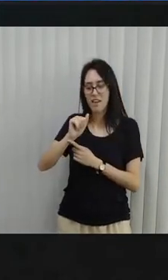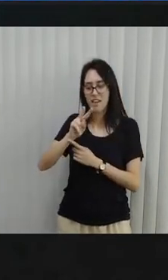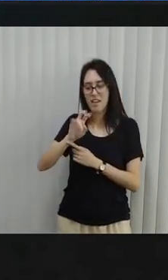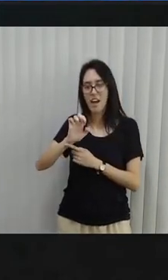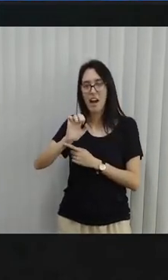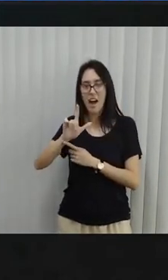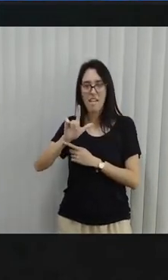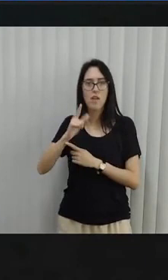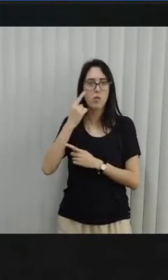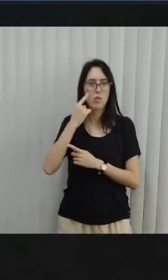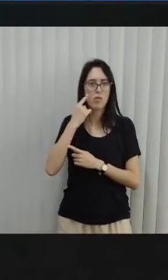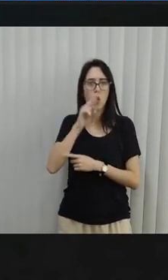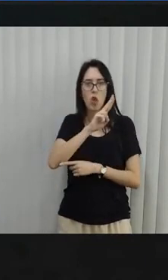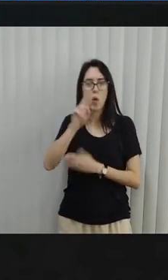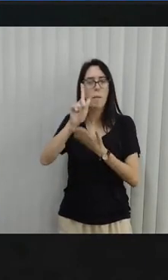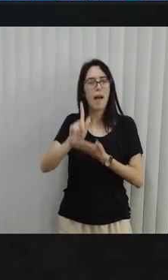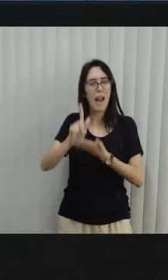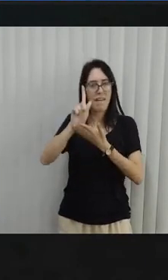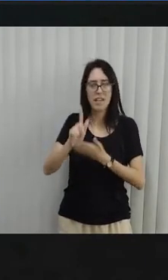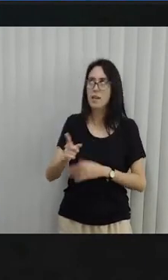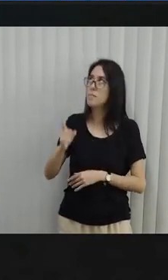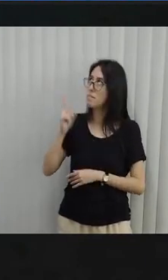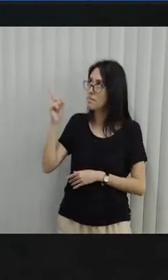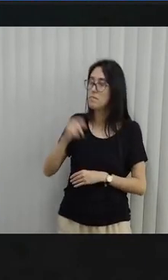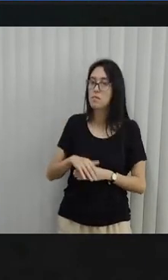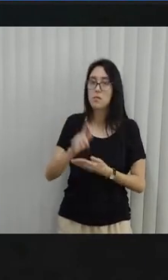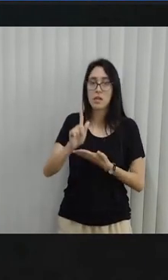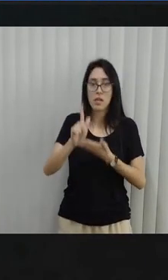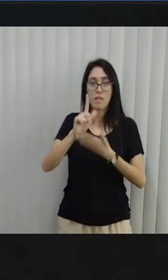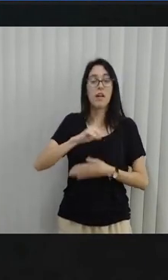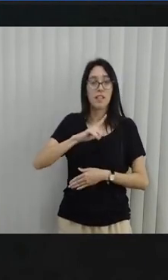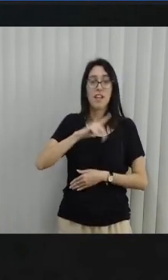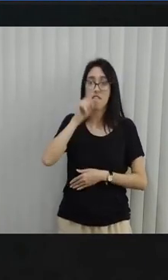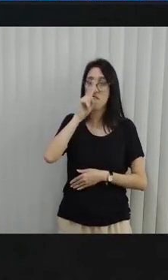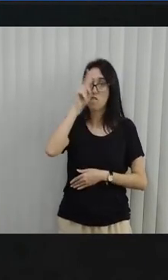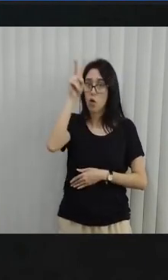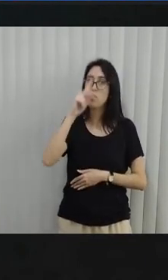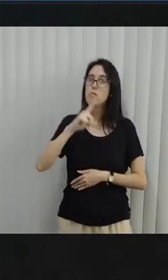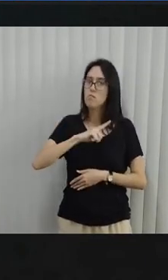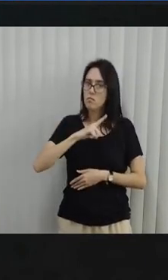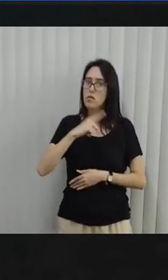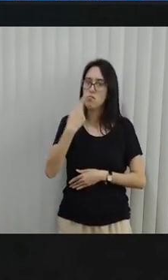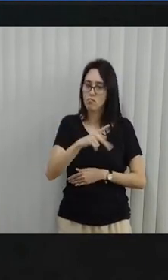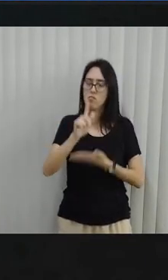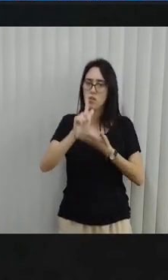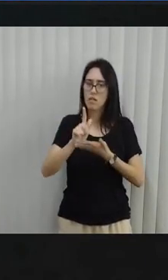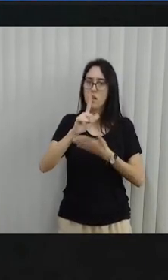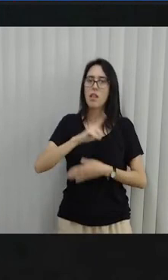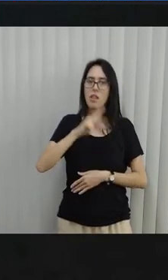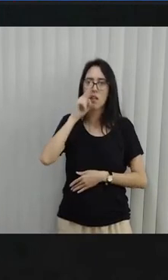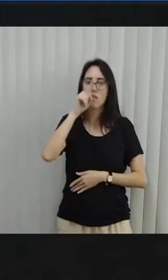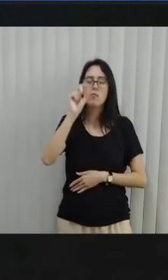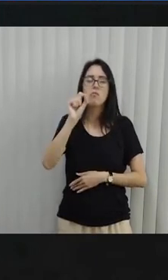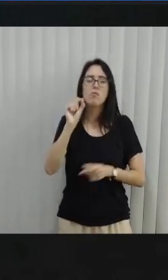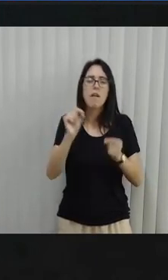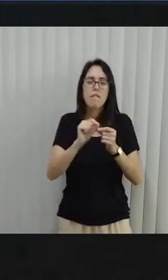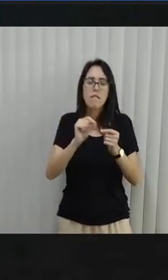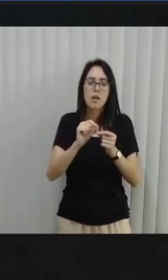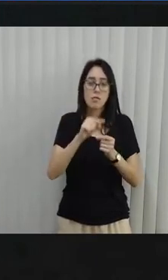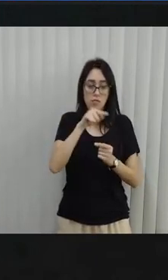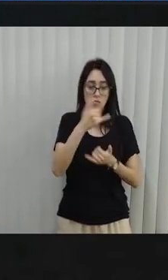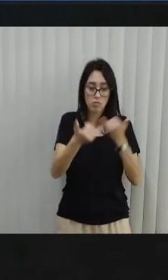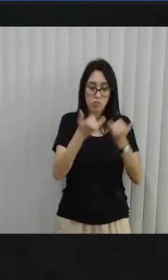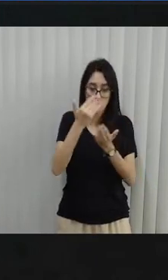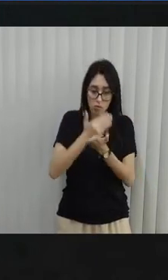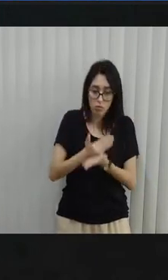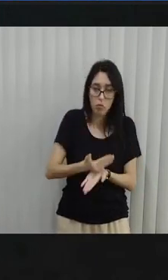chamada gravidade. E a gravidade tem uma força, né? Sempre a gravidade tem uma força. Então, o que eu vou fazer? Quando o nosso jogo